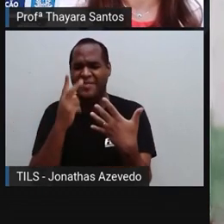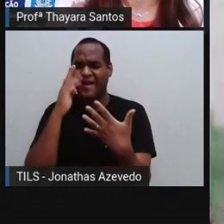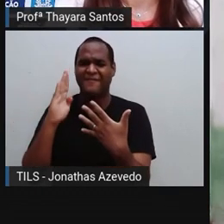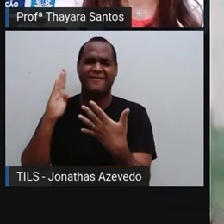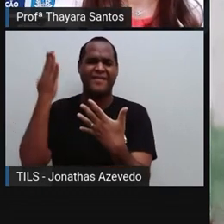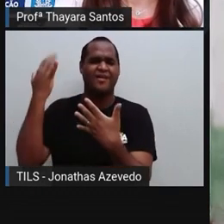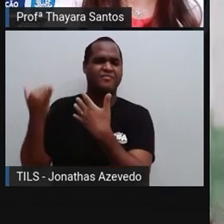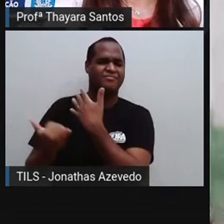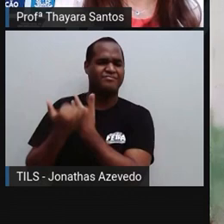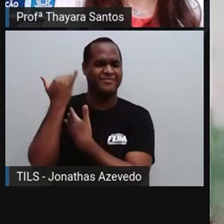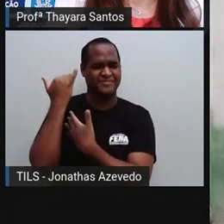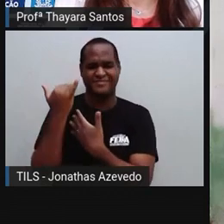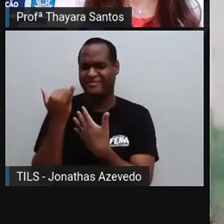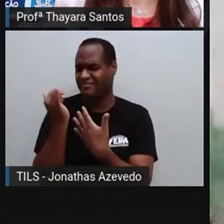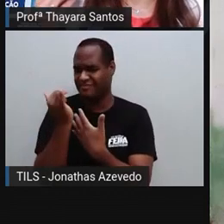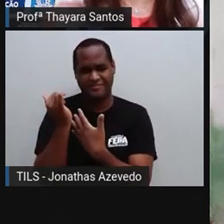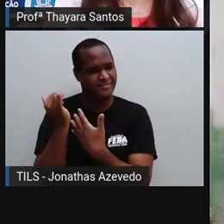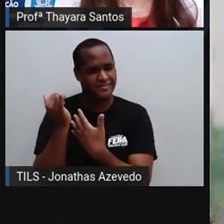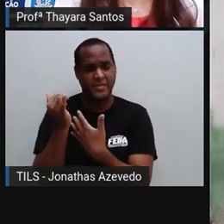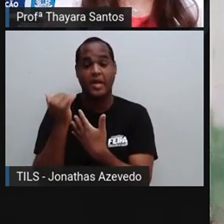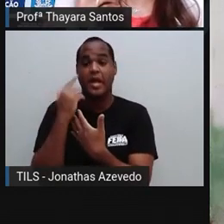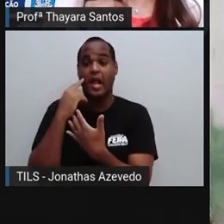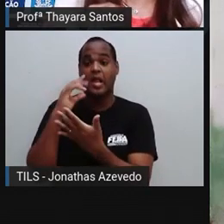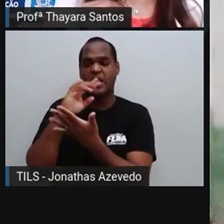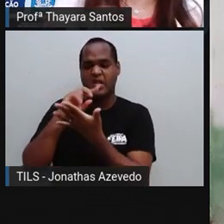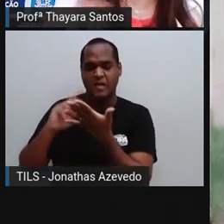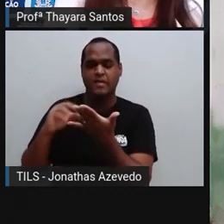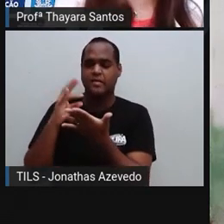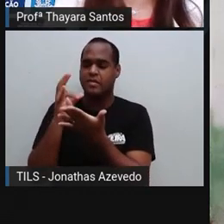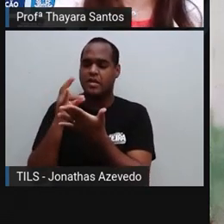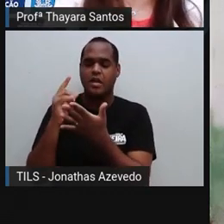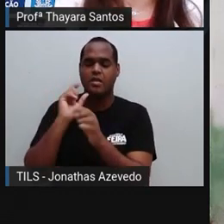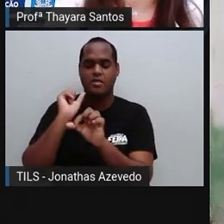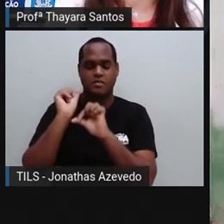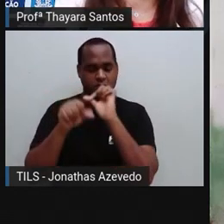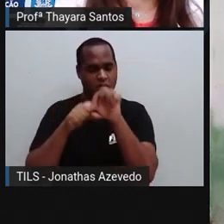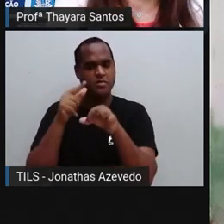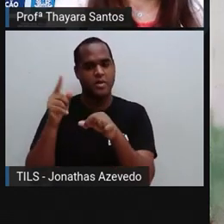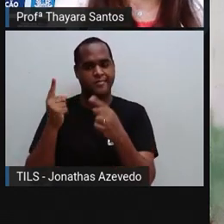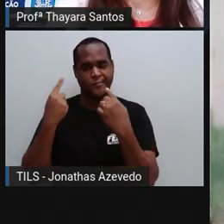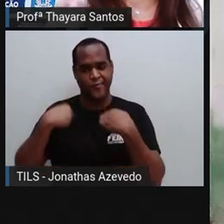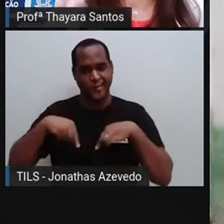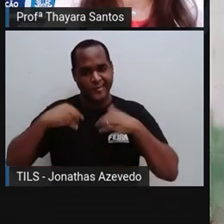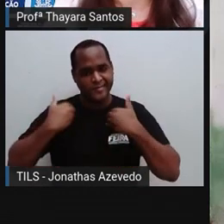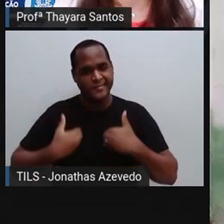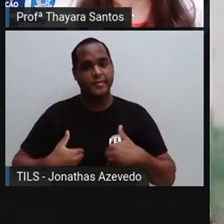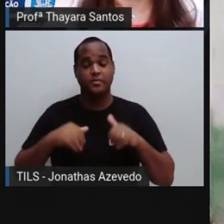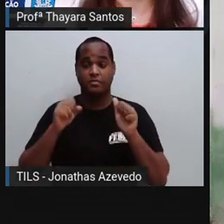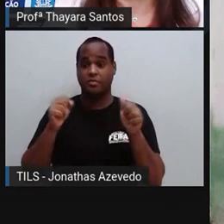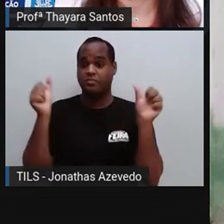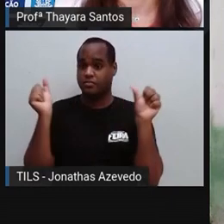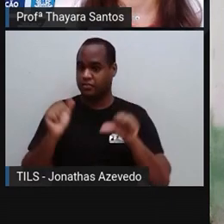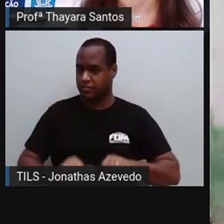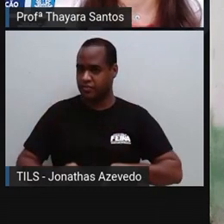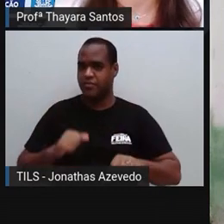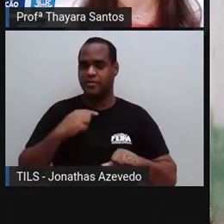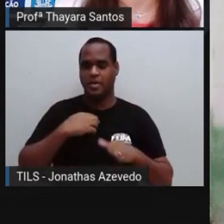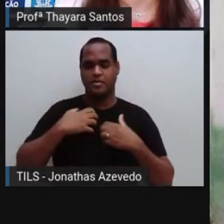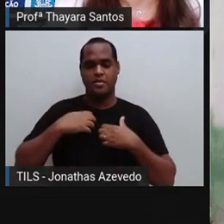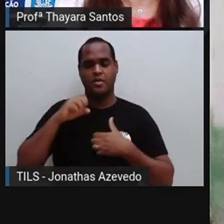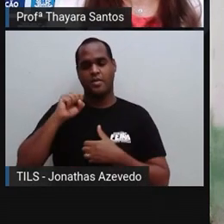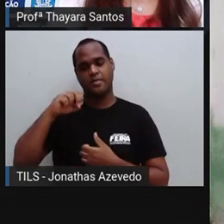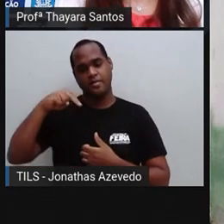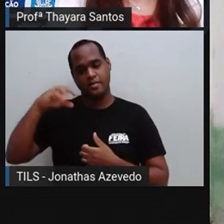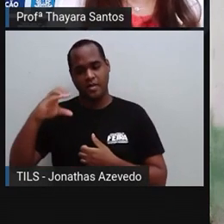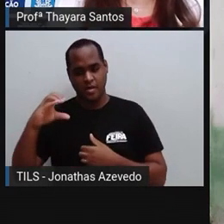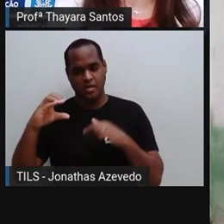falsa. Muitas dessas drogas causam efeitos que eles são irreversíveis no organismo. Pode comprometer completamente o sistema nervoso